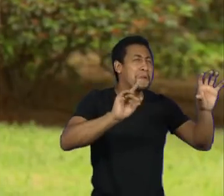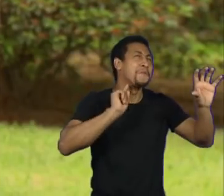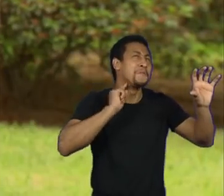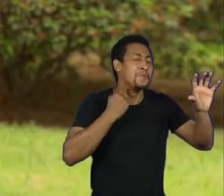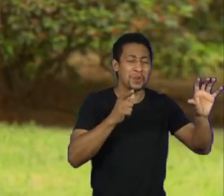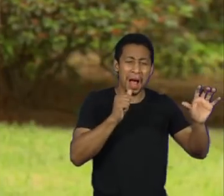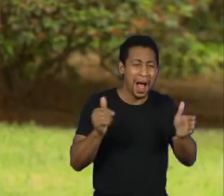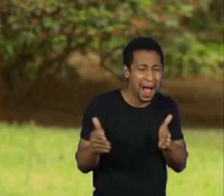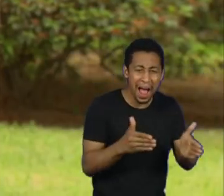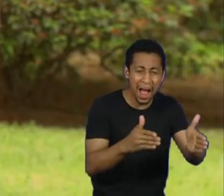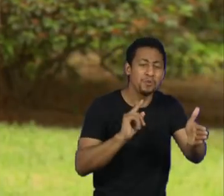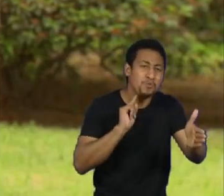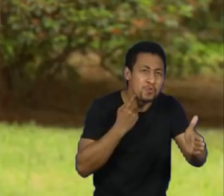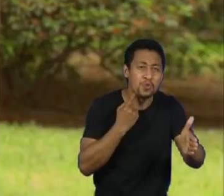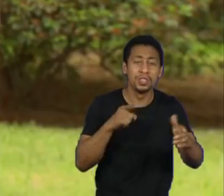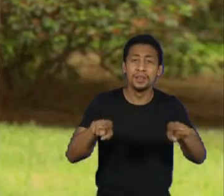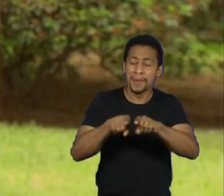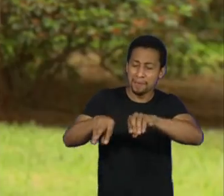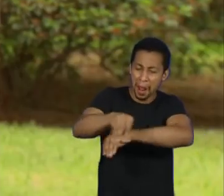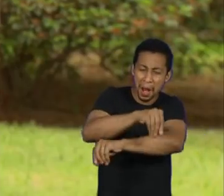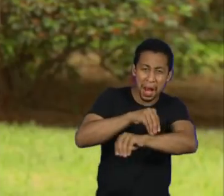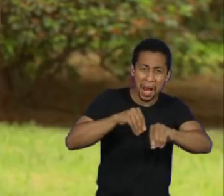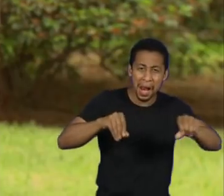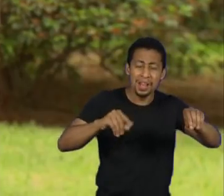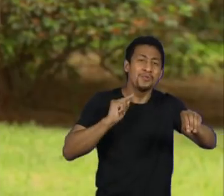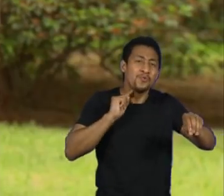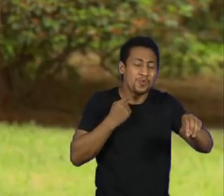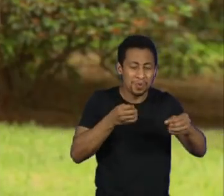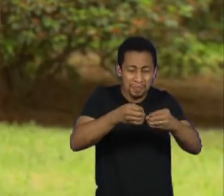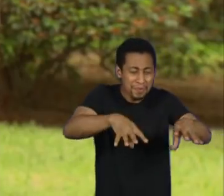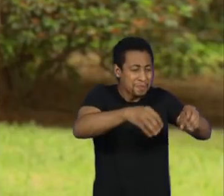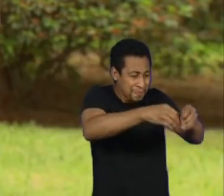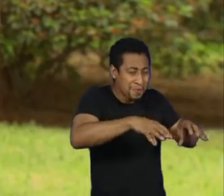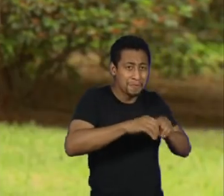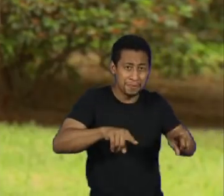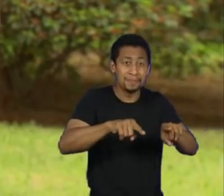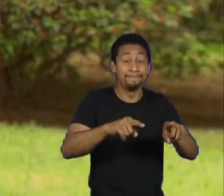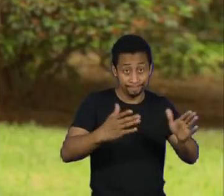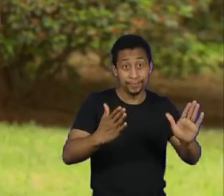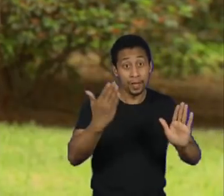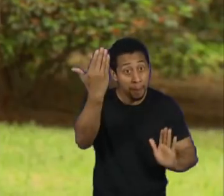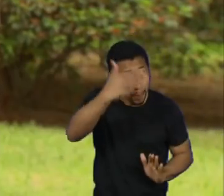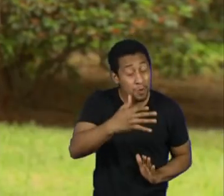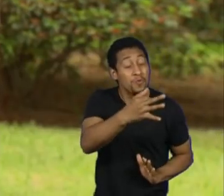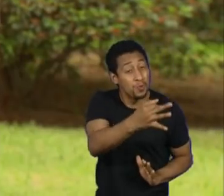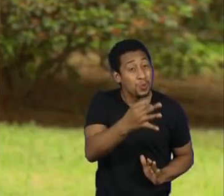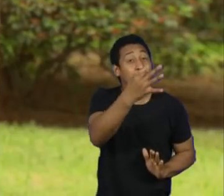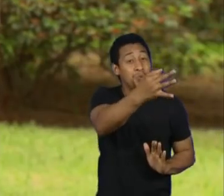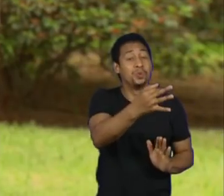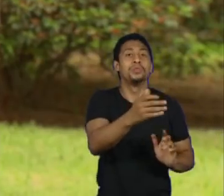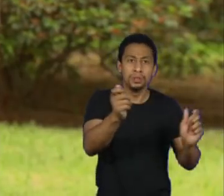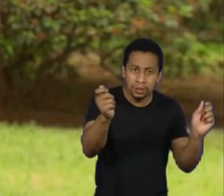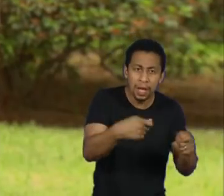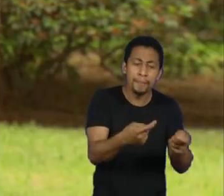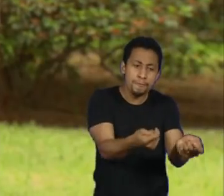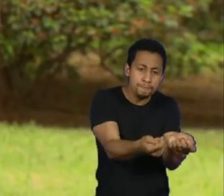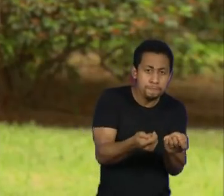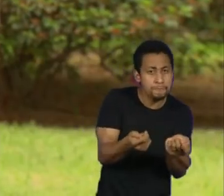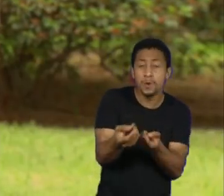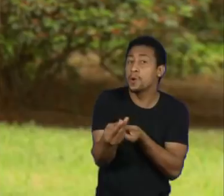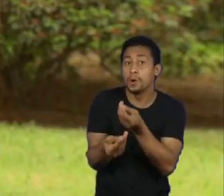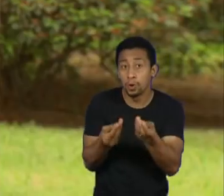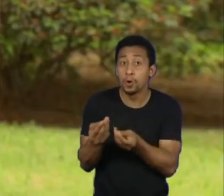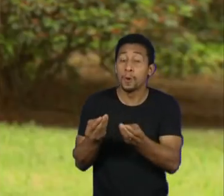água. O documentário Um Presente à Prova de Futuro mostra que uma das soluções pode ser a economia